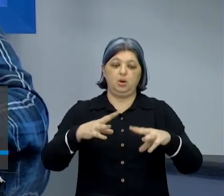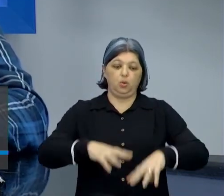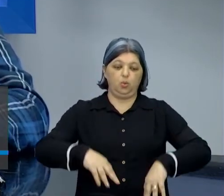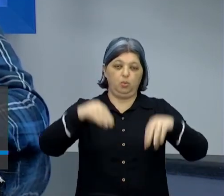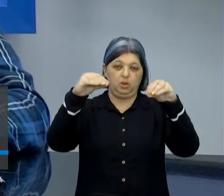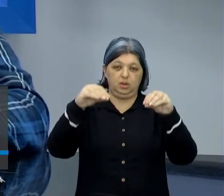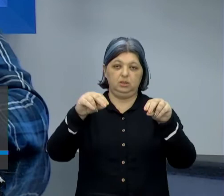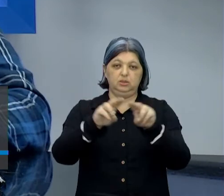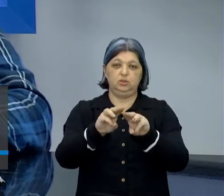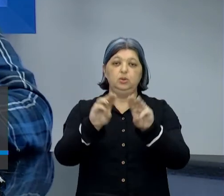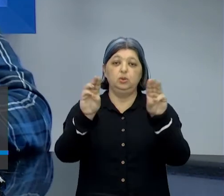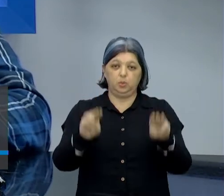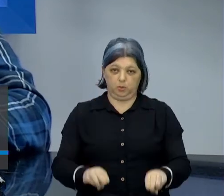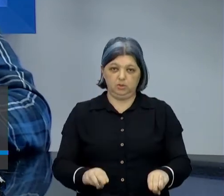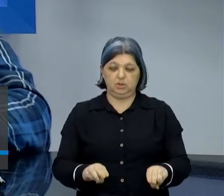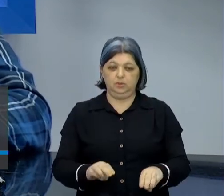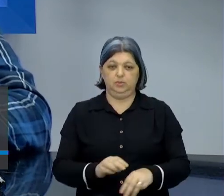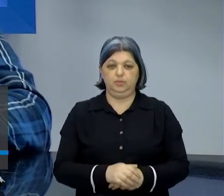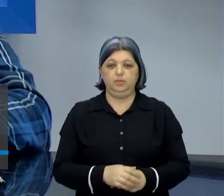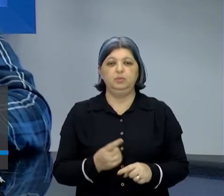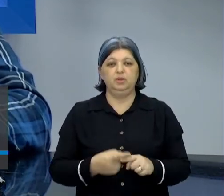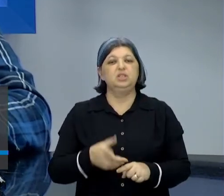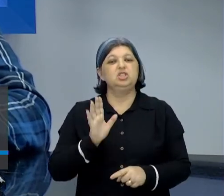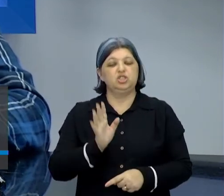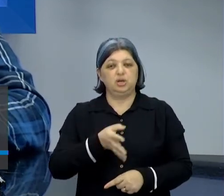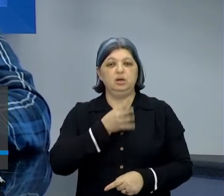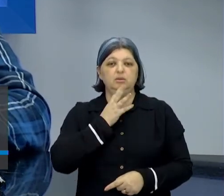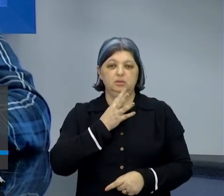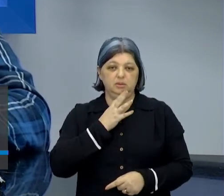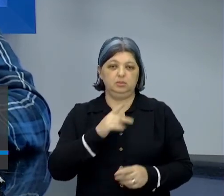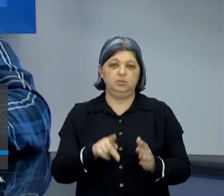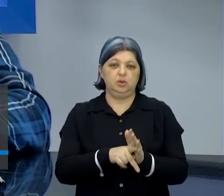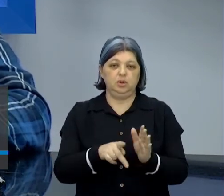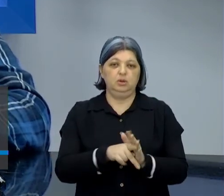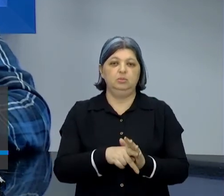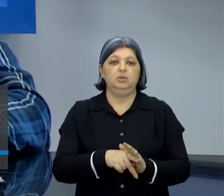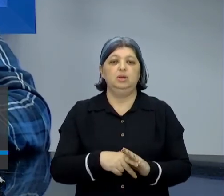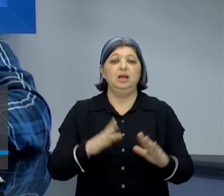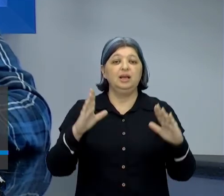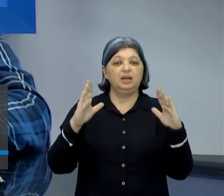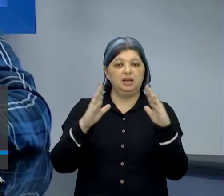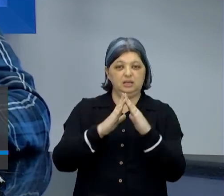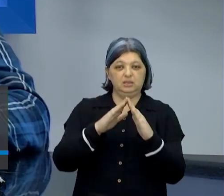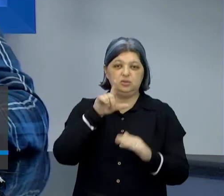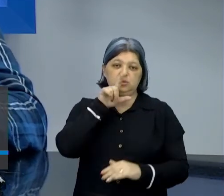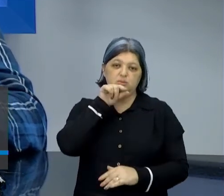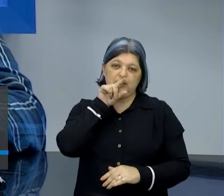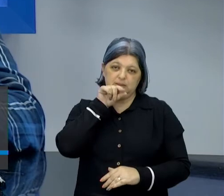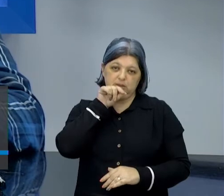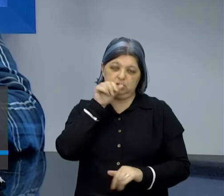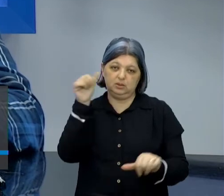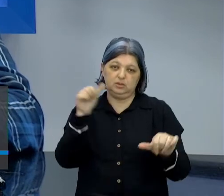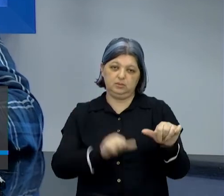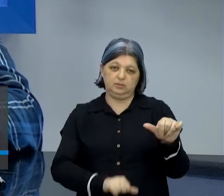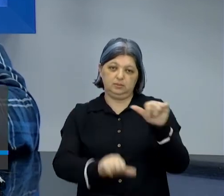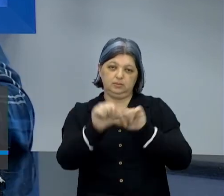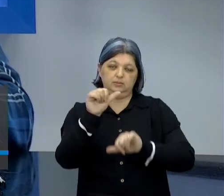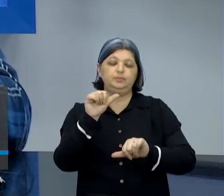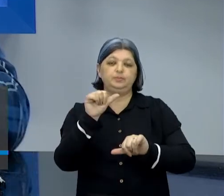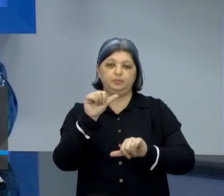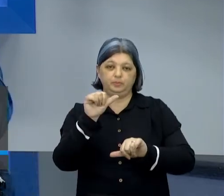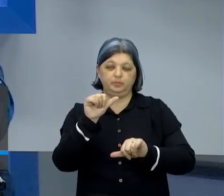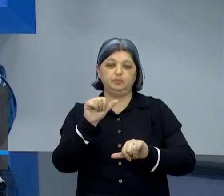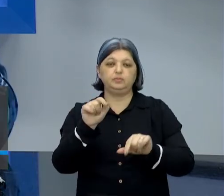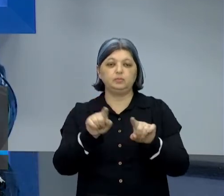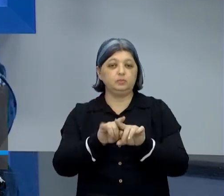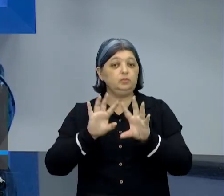existia um museu que era conhecido como Palácio dos Pássaros, né, a Casa dos Pássaros, eles resolveram trazer, né,